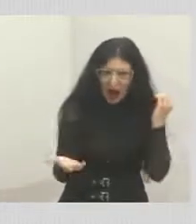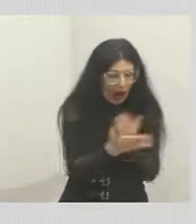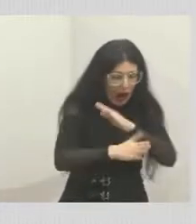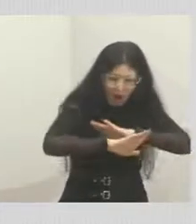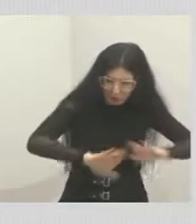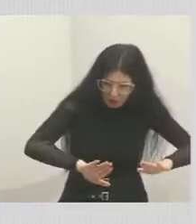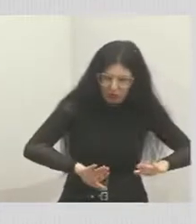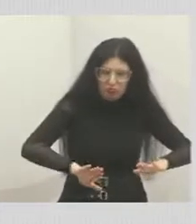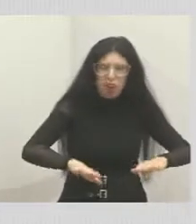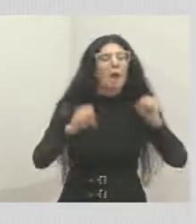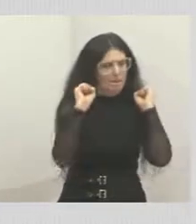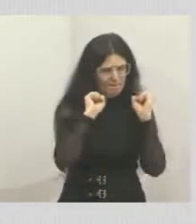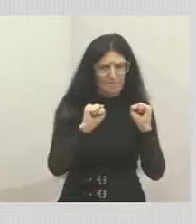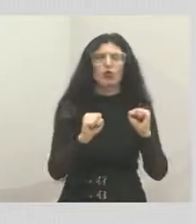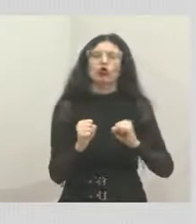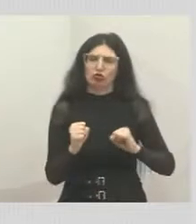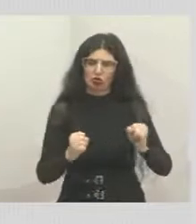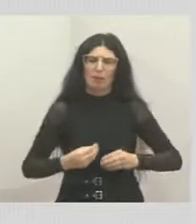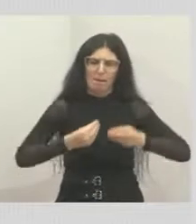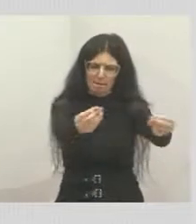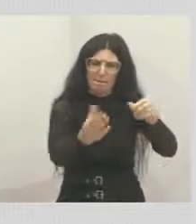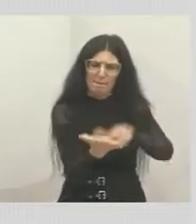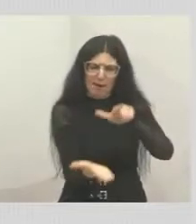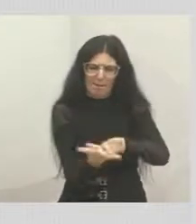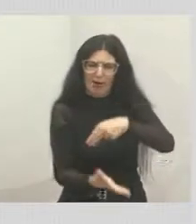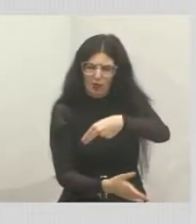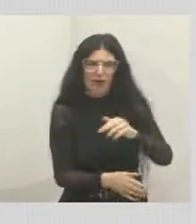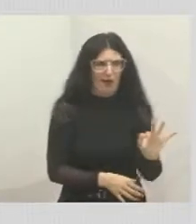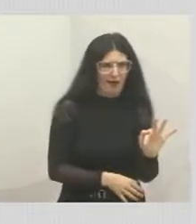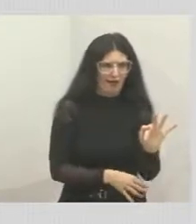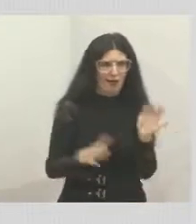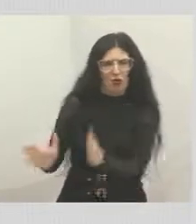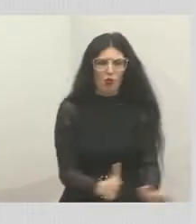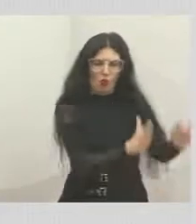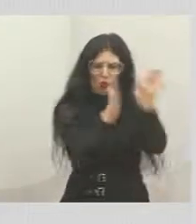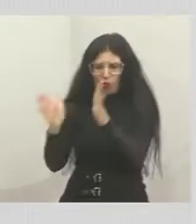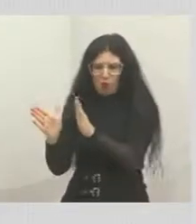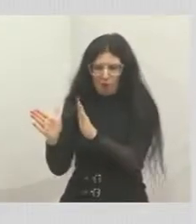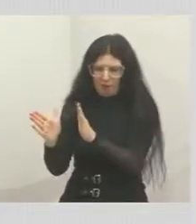o município, em exercícios anteriores,